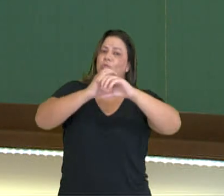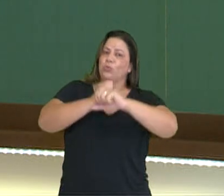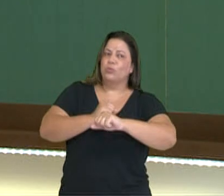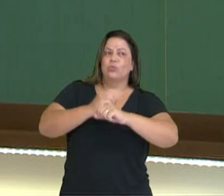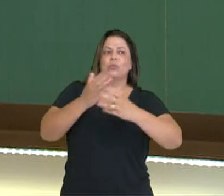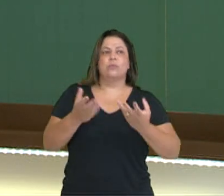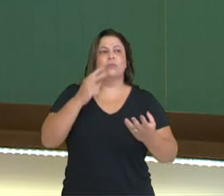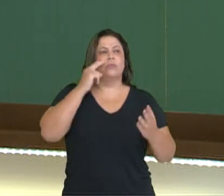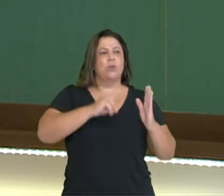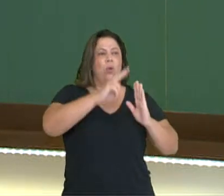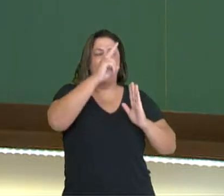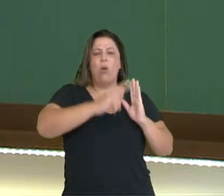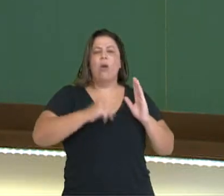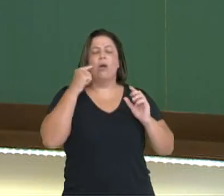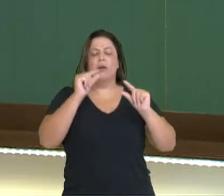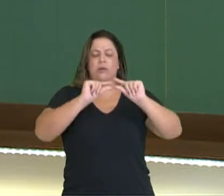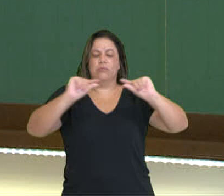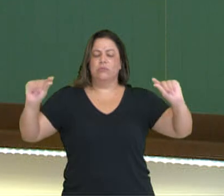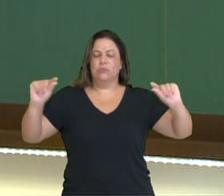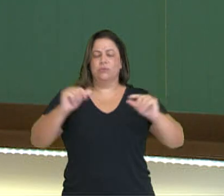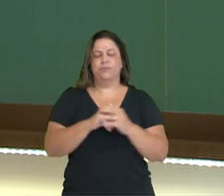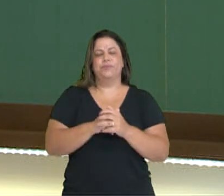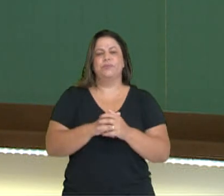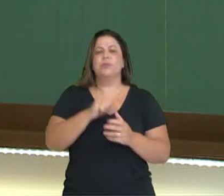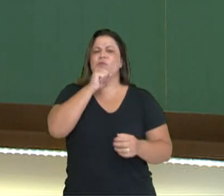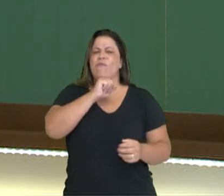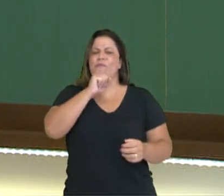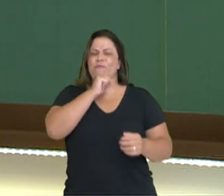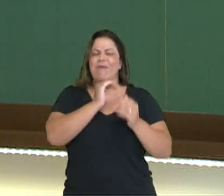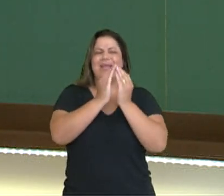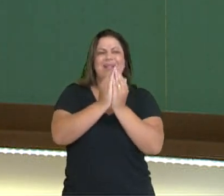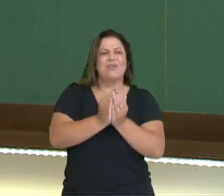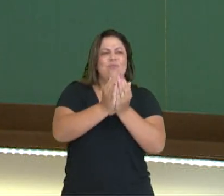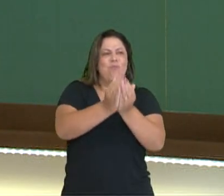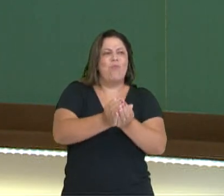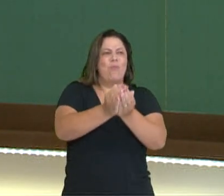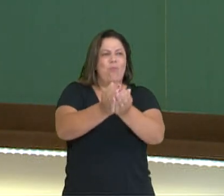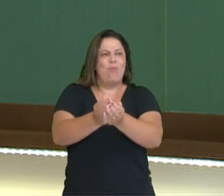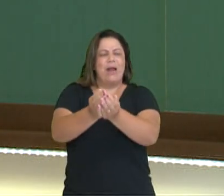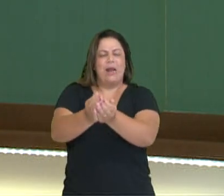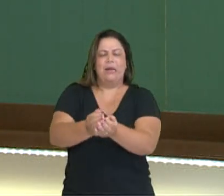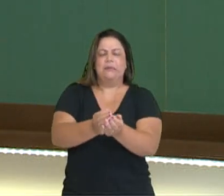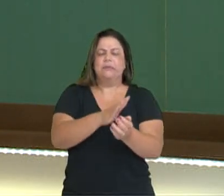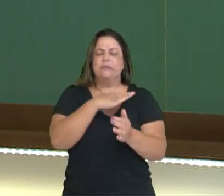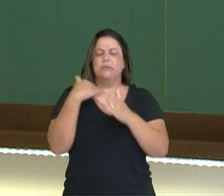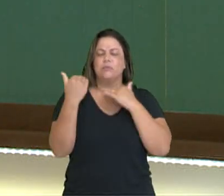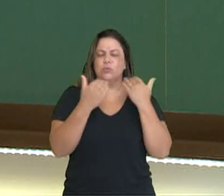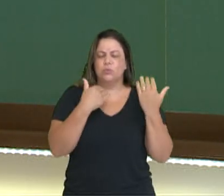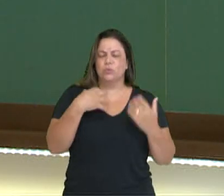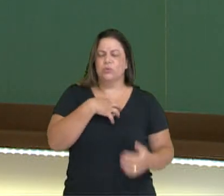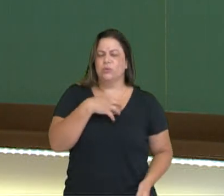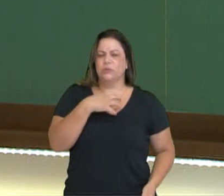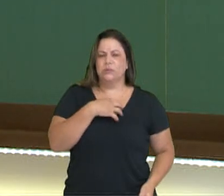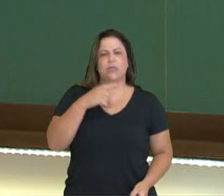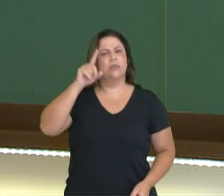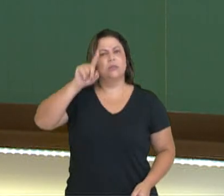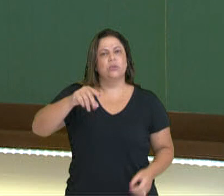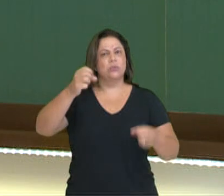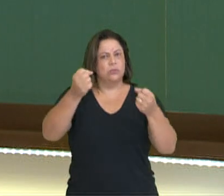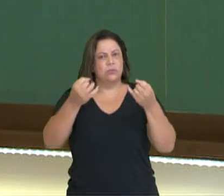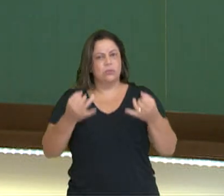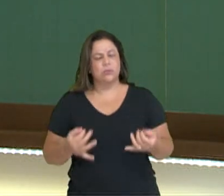Olha esse trecho grifado, num antigo barco de mortos. Qual que é o efeito de sentido produzido com essa